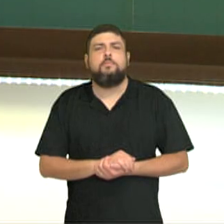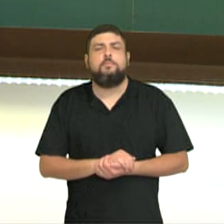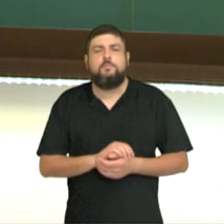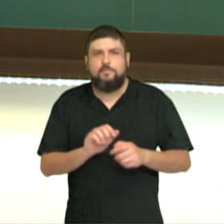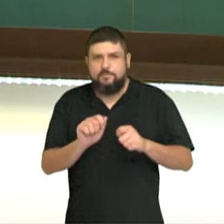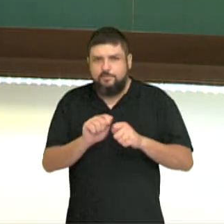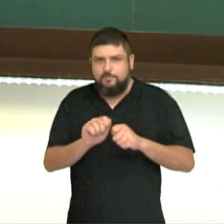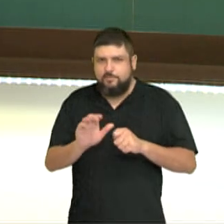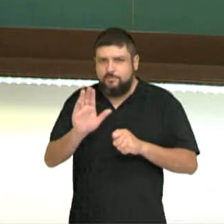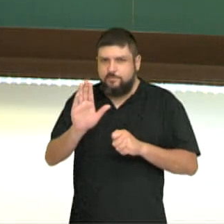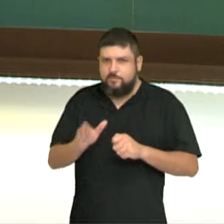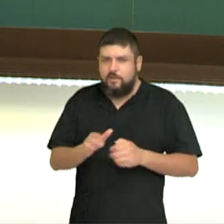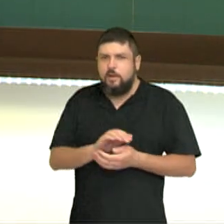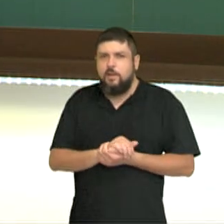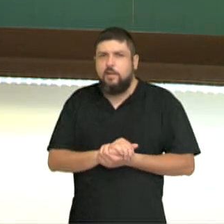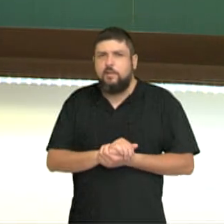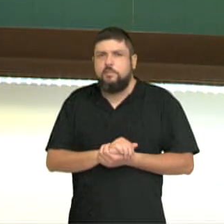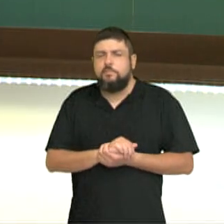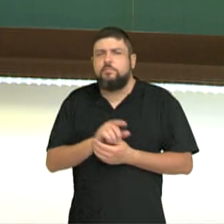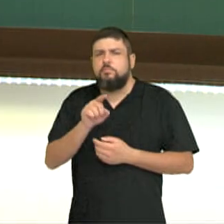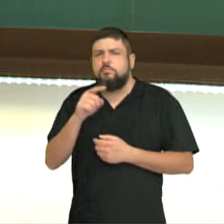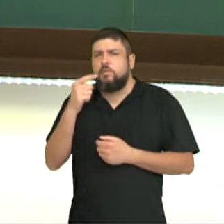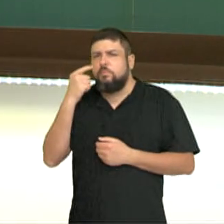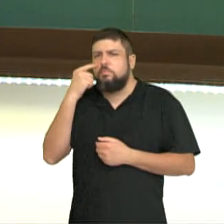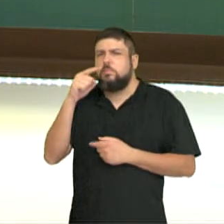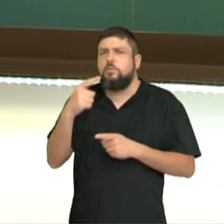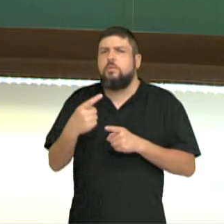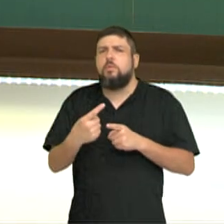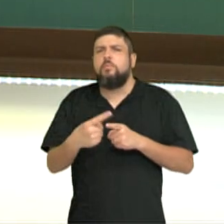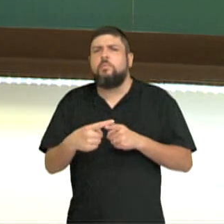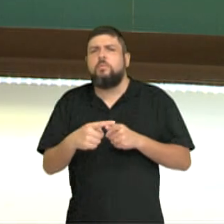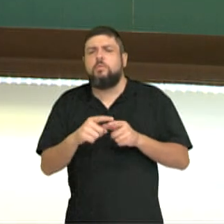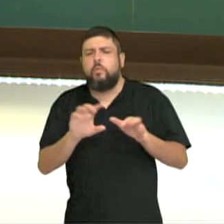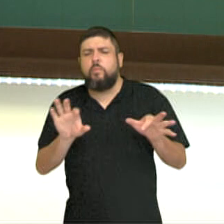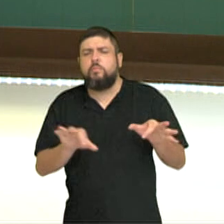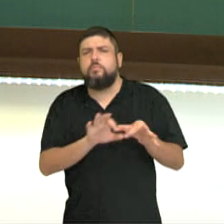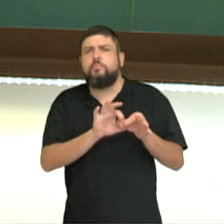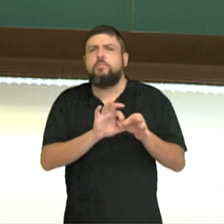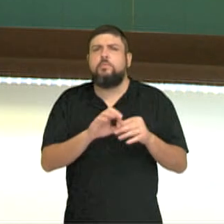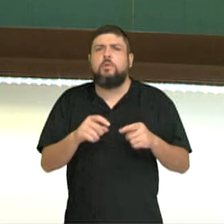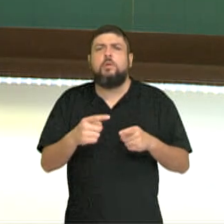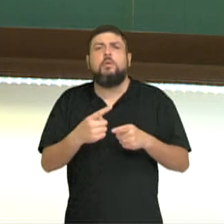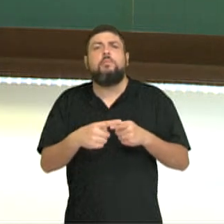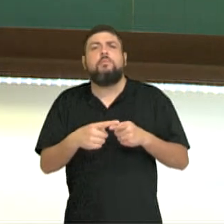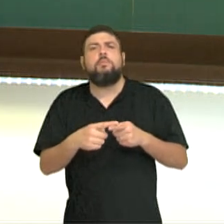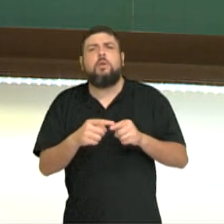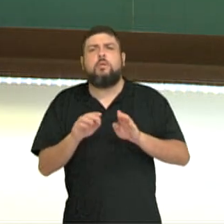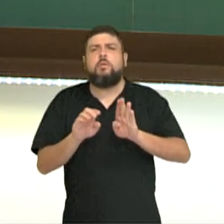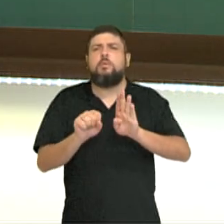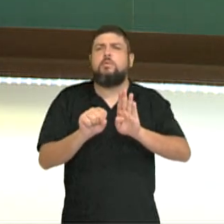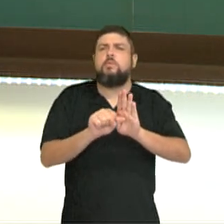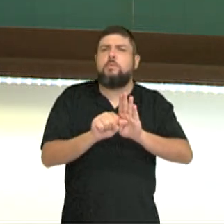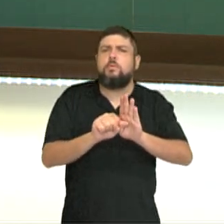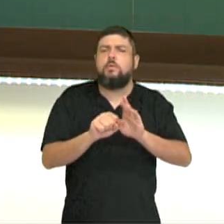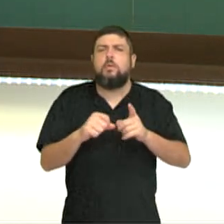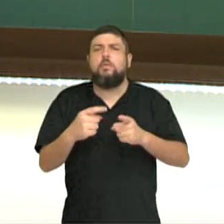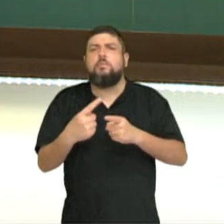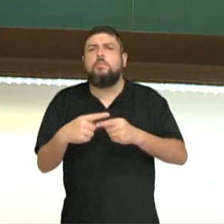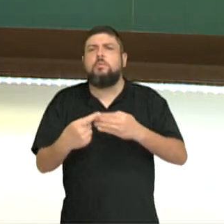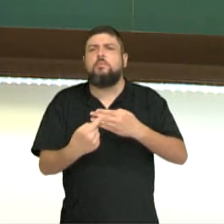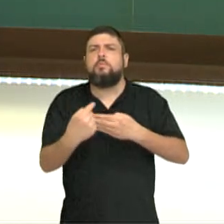Fez aí? Conseguiu descobrir por que é subordinada, por que é subordinada substantiva e por que tem o nome,